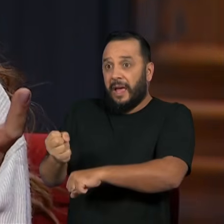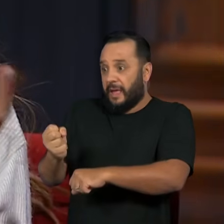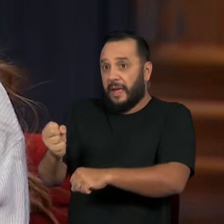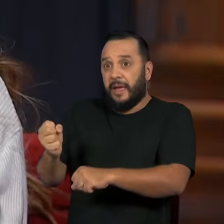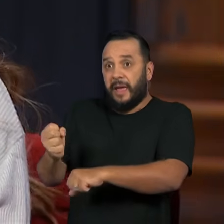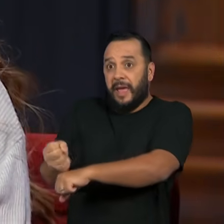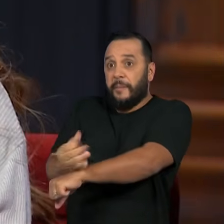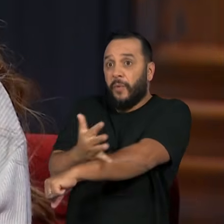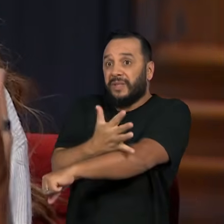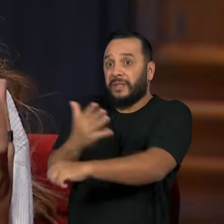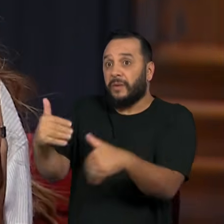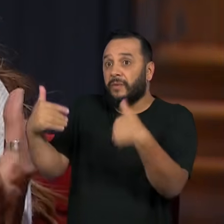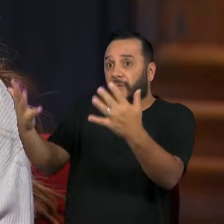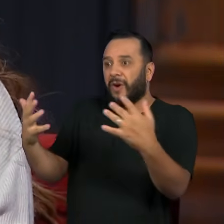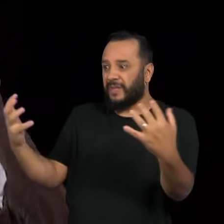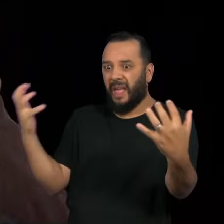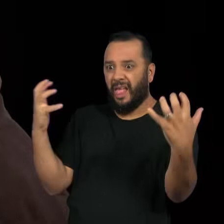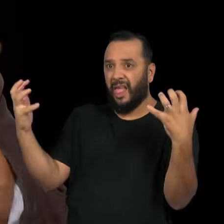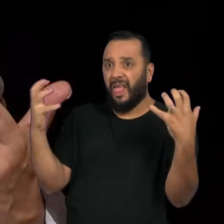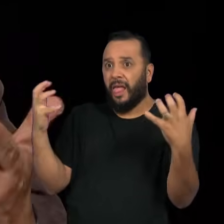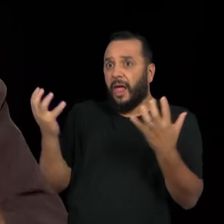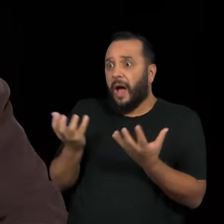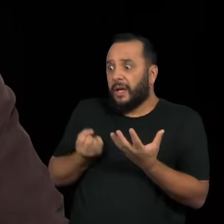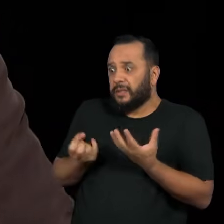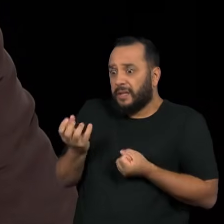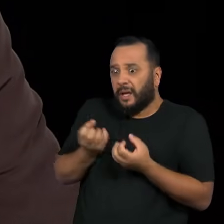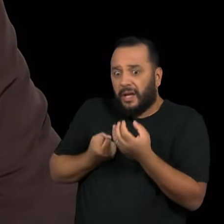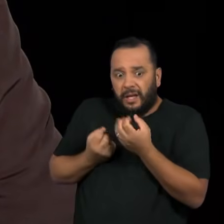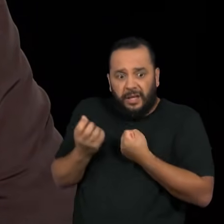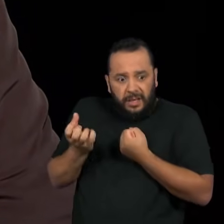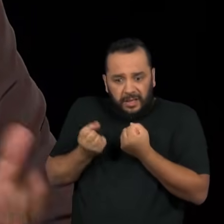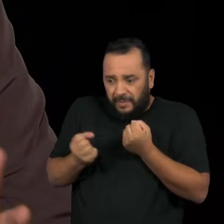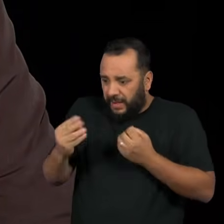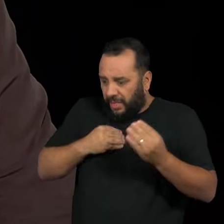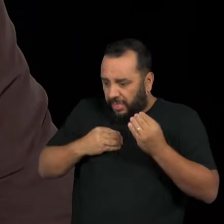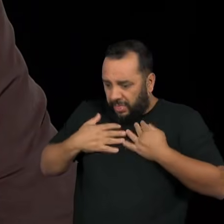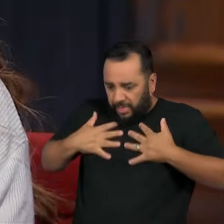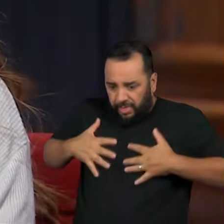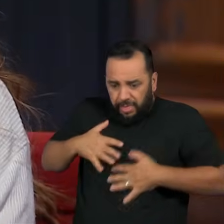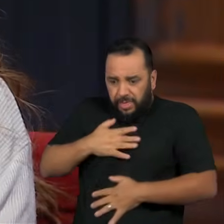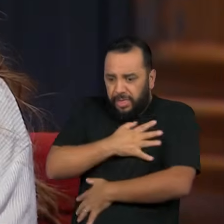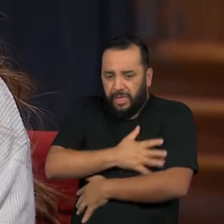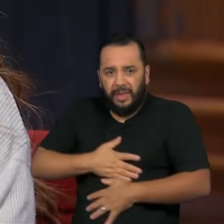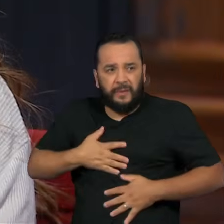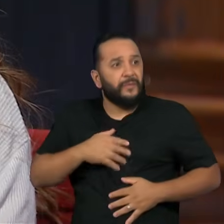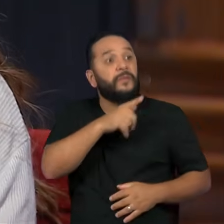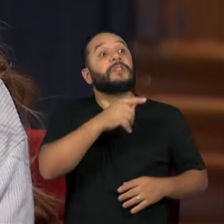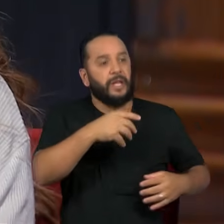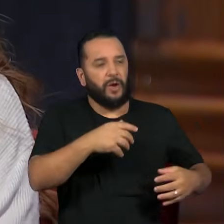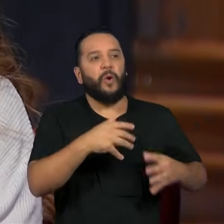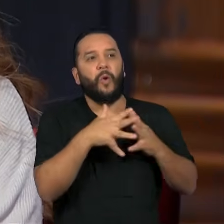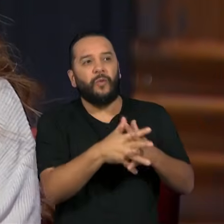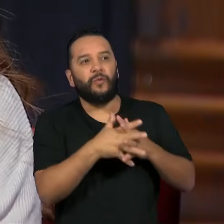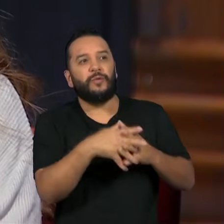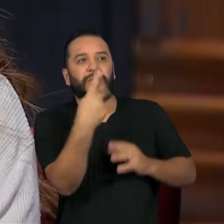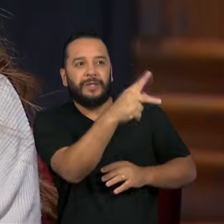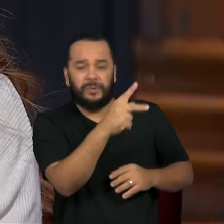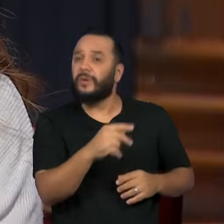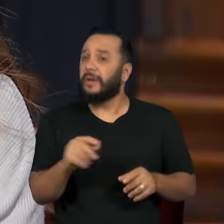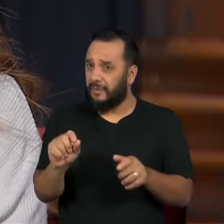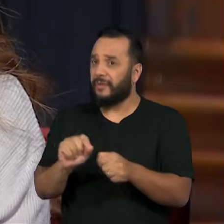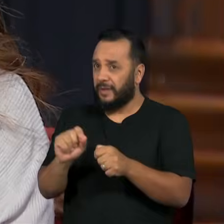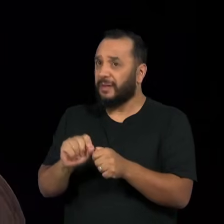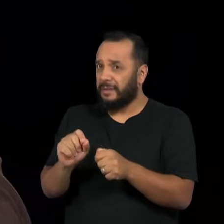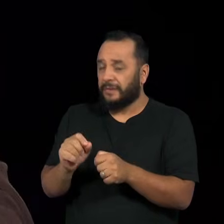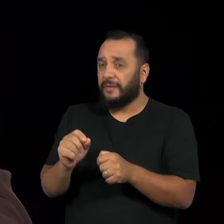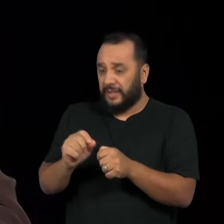externas e você já não sabe quem é Porque a você tua, já não quem é sabe do as outro, suas, você não sabe né? a sua. Você confunde. Quando você confunde, você também contamina os outros com as suas emoções.